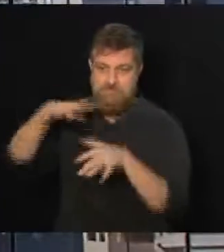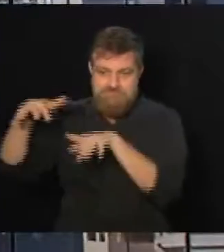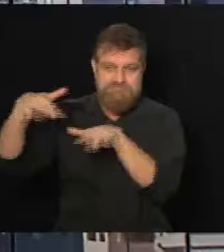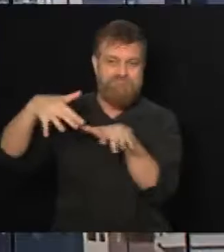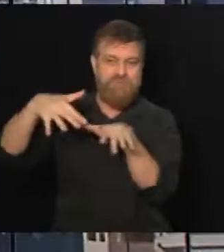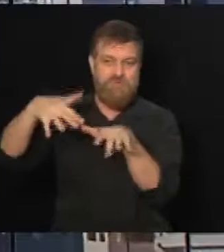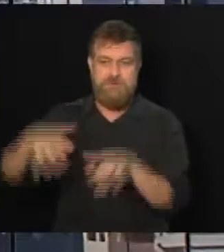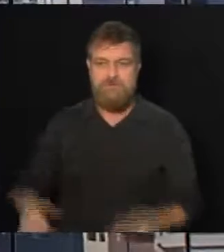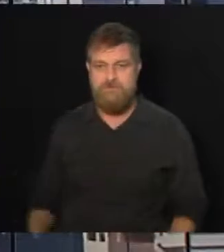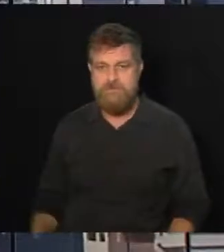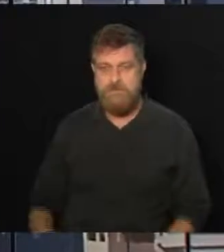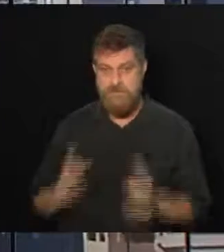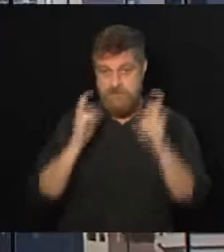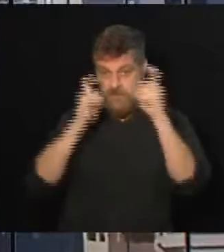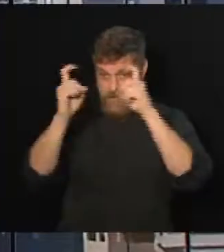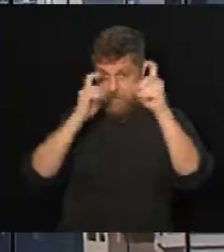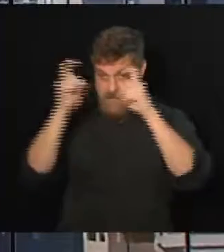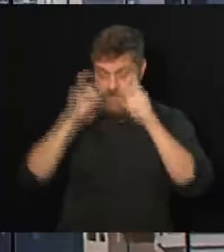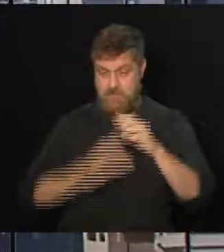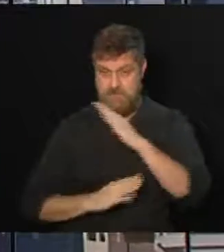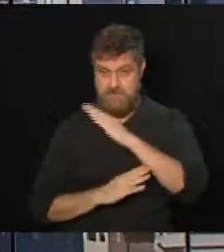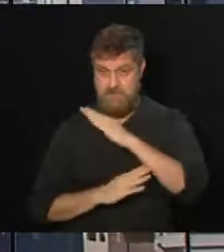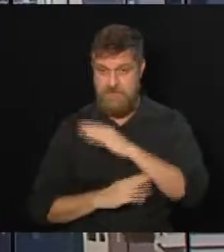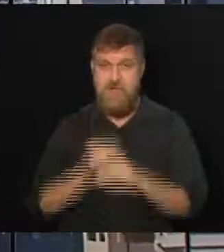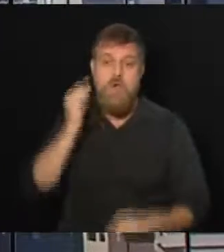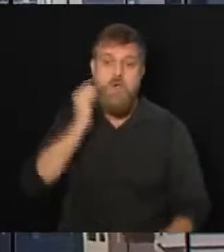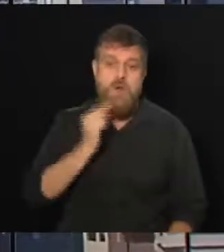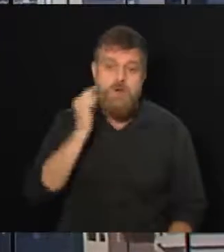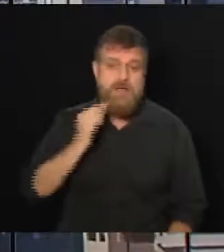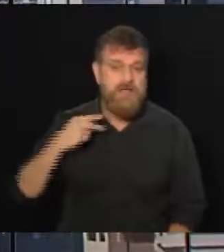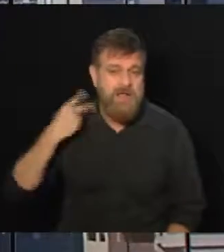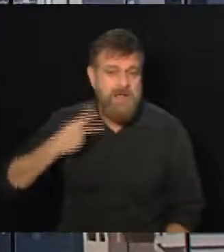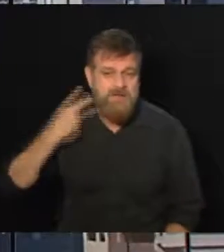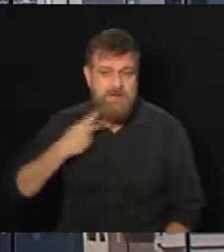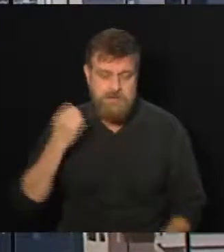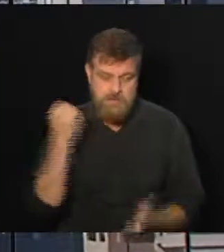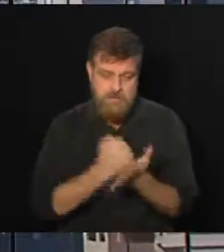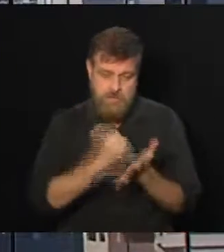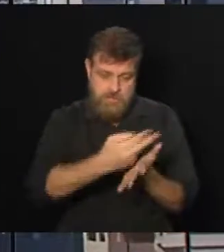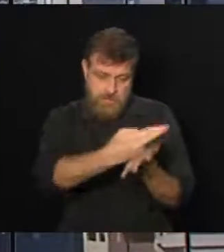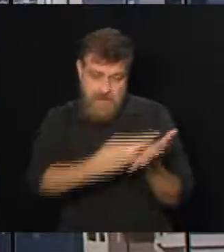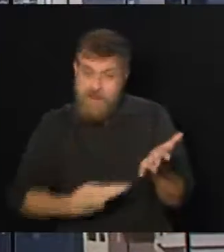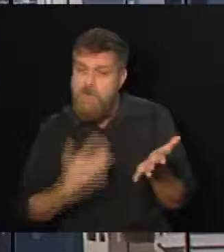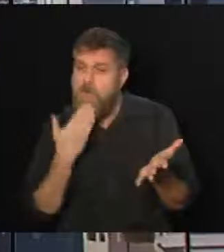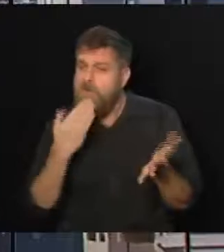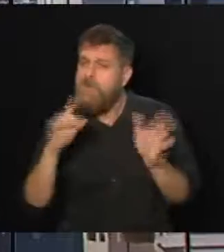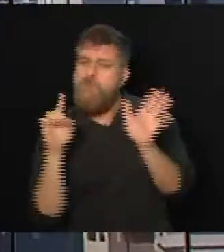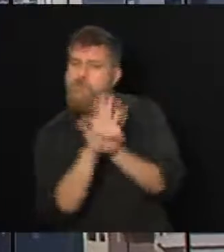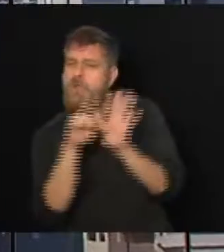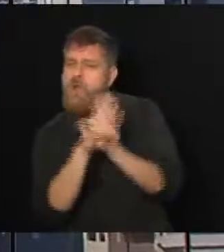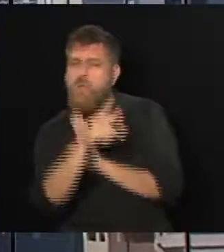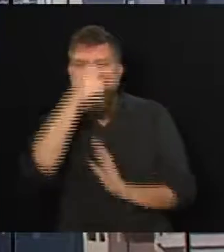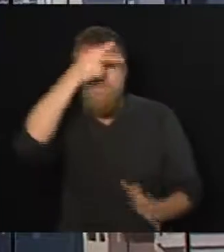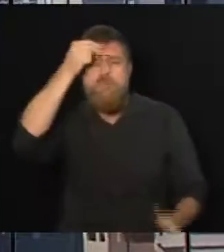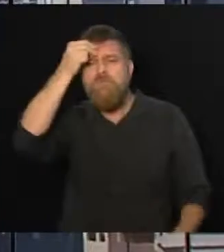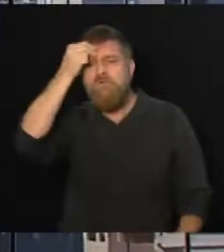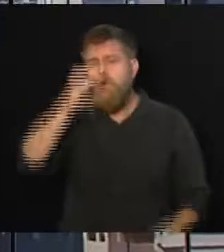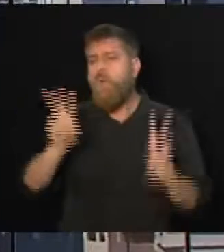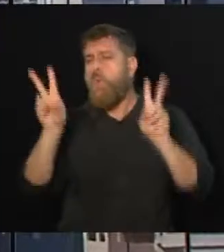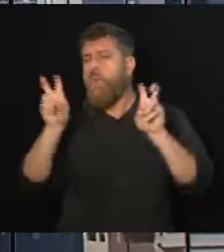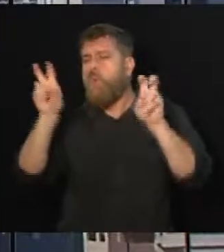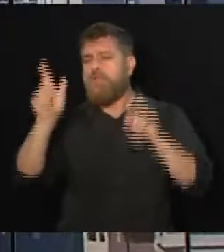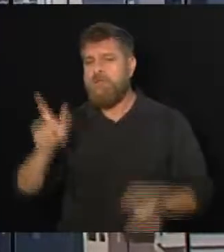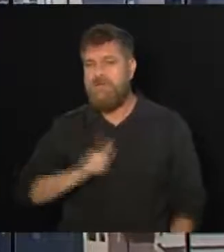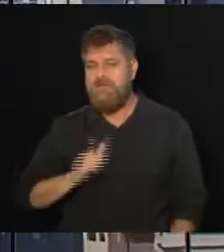Em reunião ordinária, o vereador Marcelo Silva protocolou um requerimento pedindo informações à prefeitura sobre